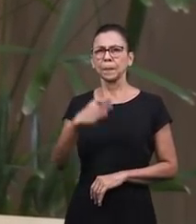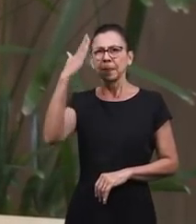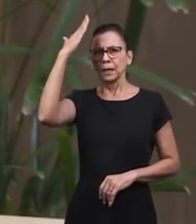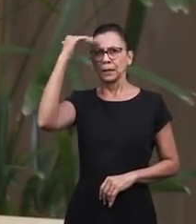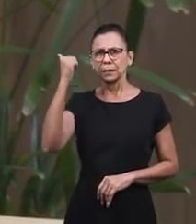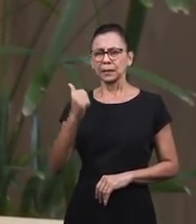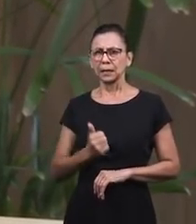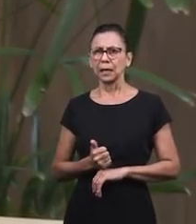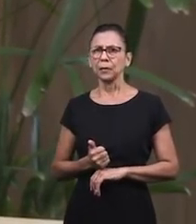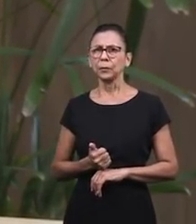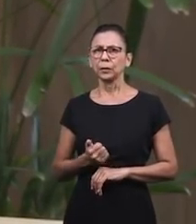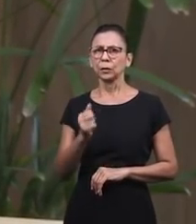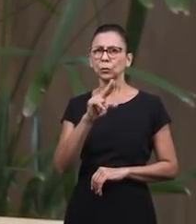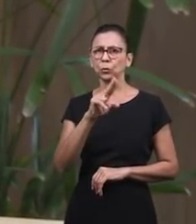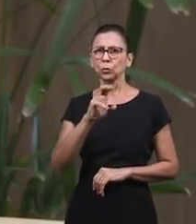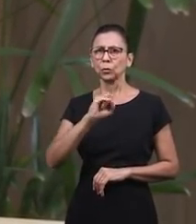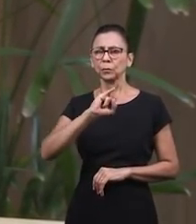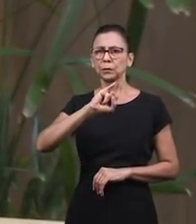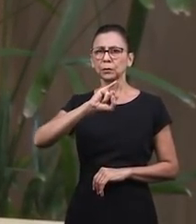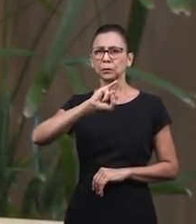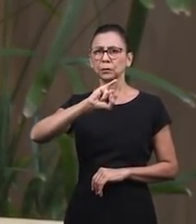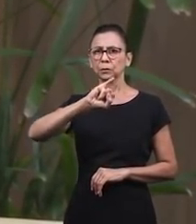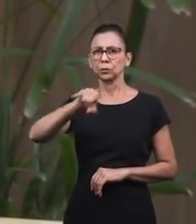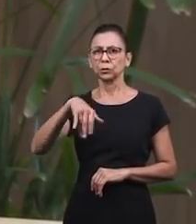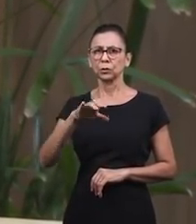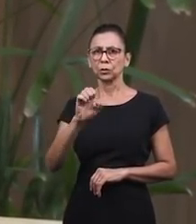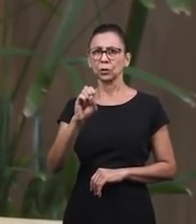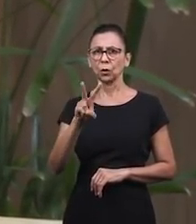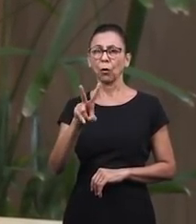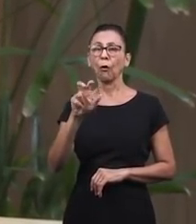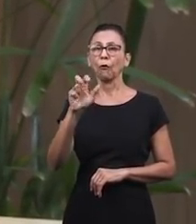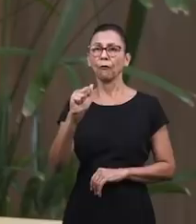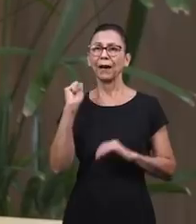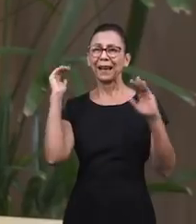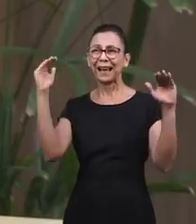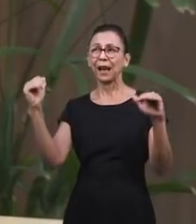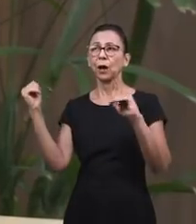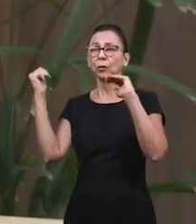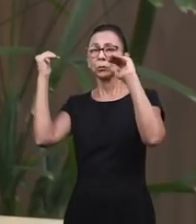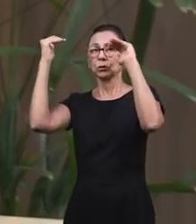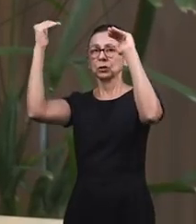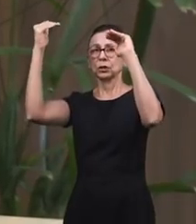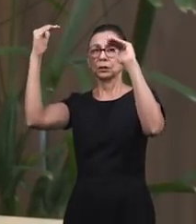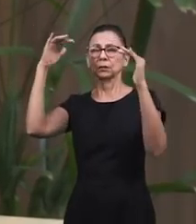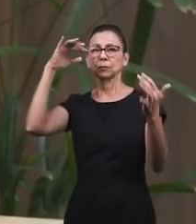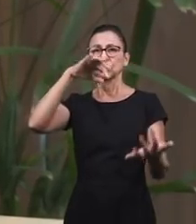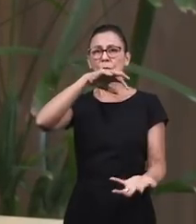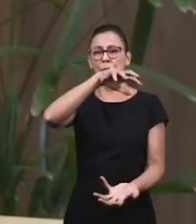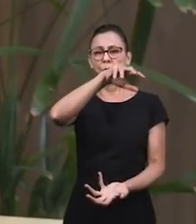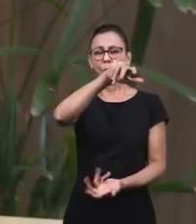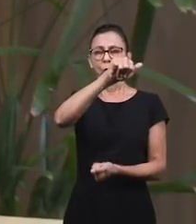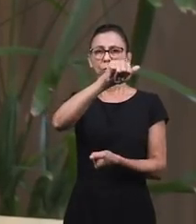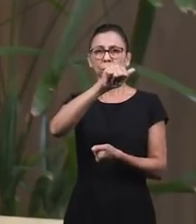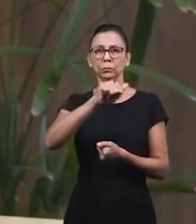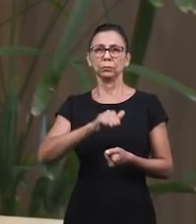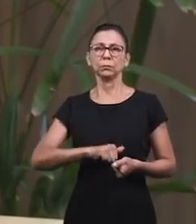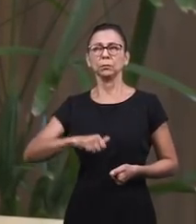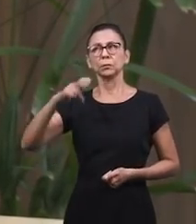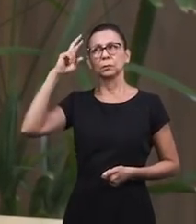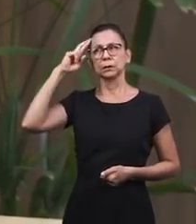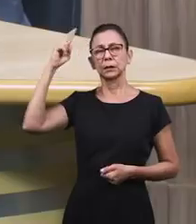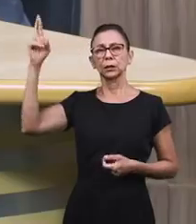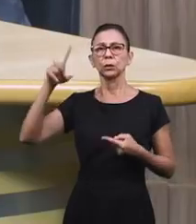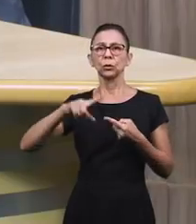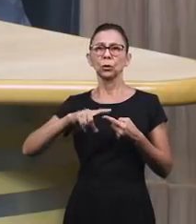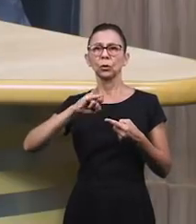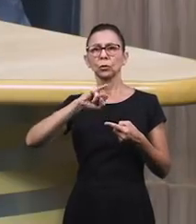o nome de Jeová, és o Altíssimo sobre toda a terra. Então nós vemos aqui a ênfase ao Pai. Ao Pai. Tu, o Senhor,